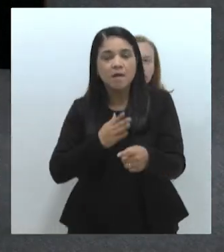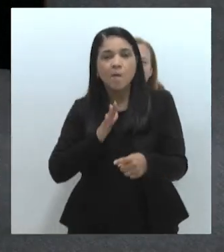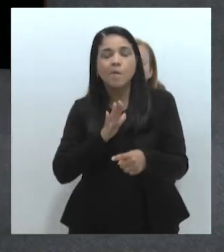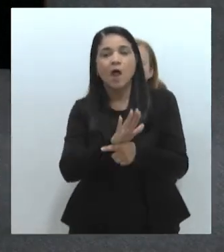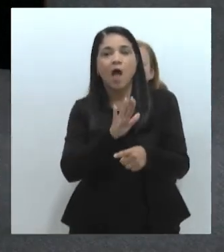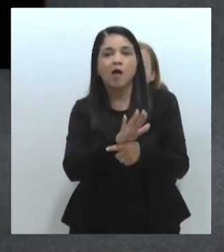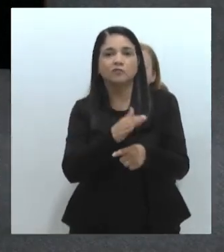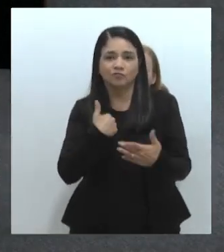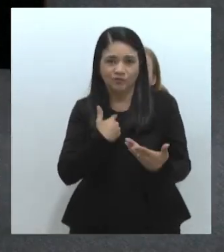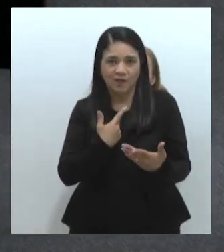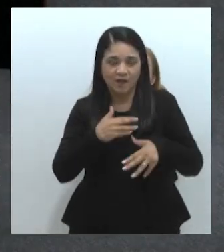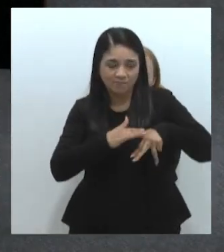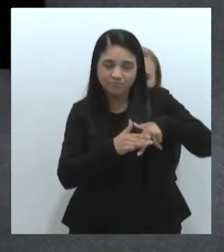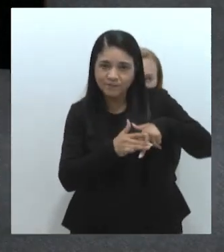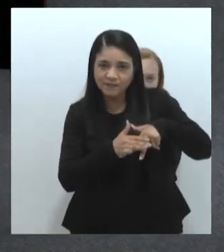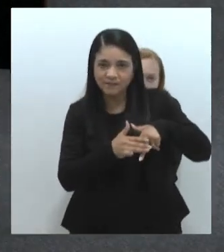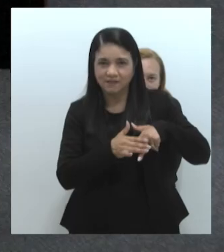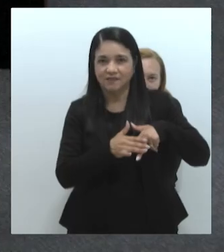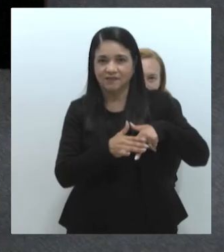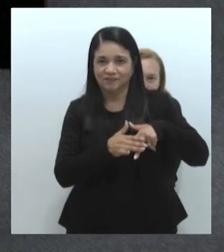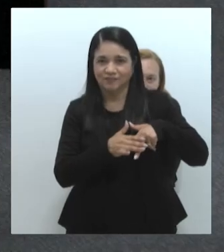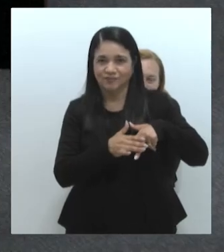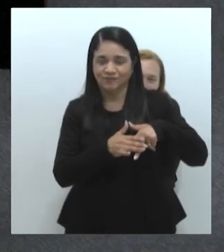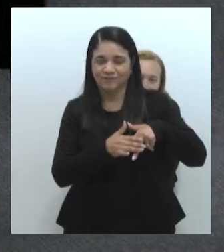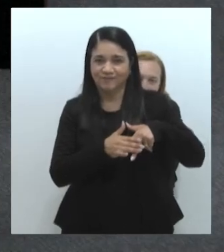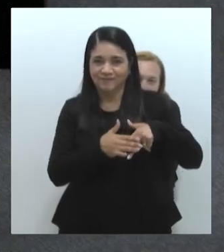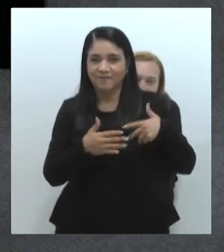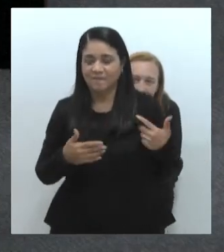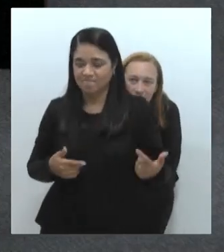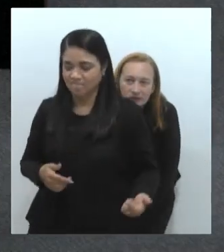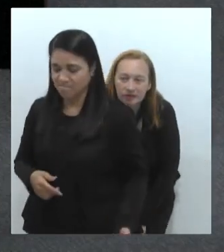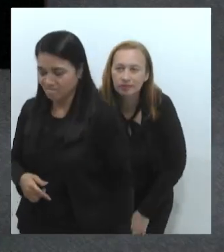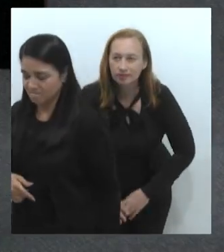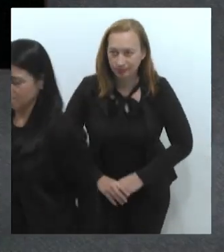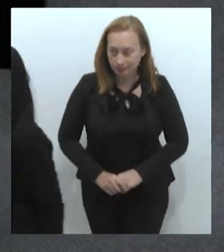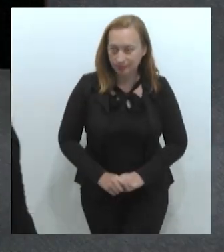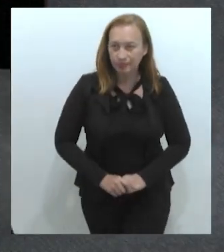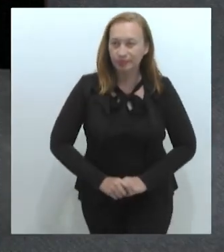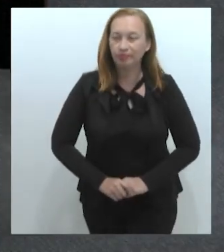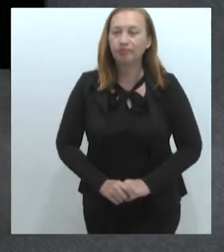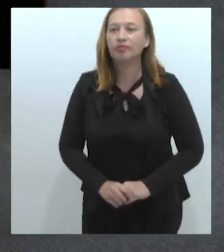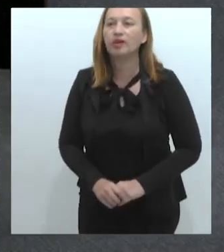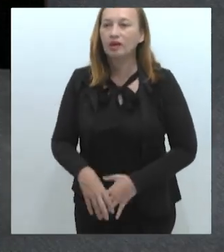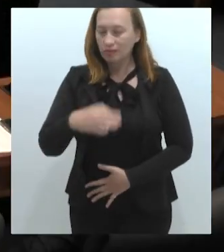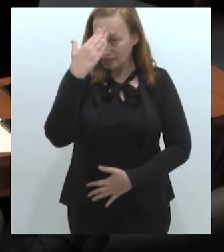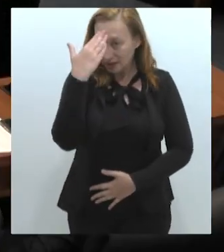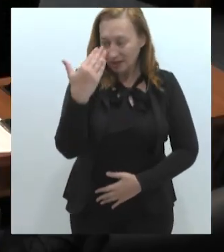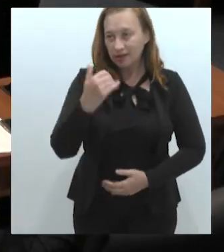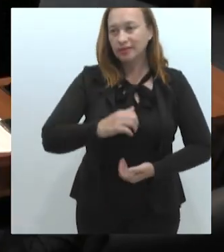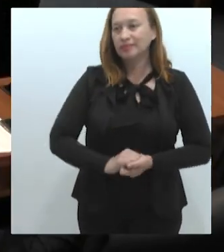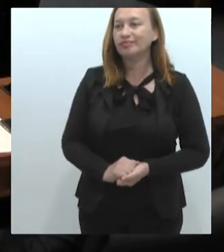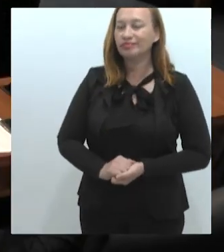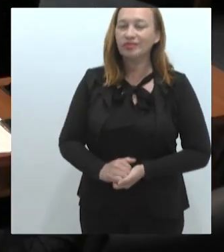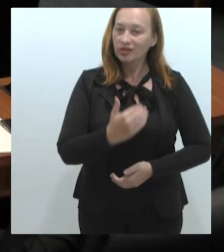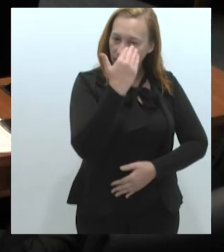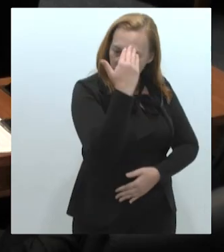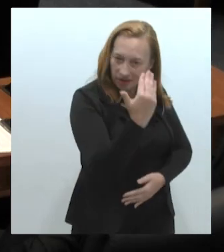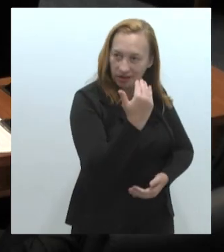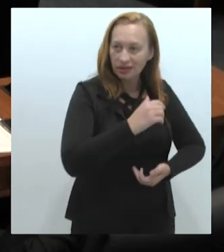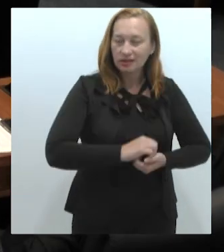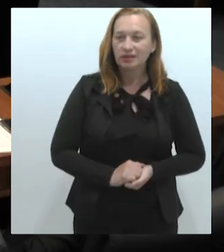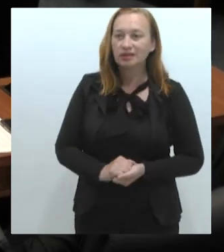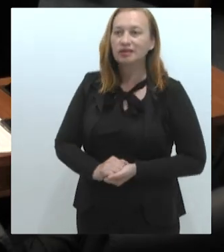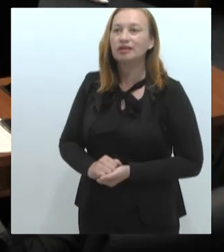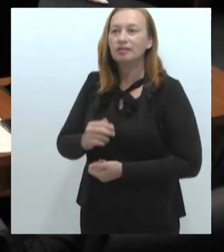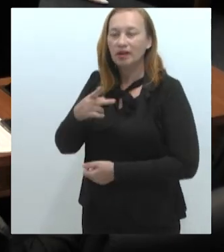nosso ente querido seja privilegiado e esteja vivo. Muito obrigado, tá? Eu que agradeço. Bela